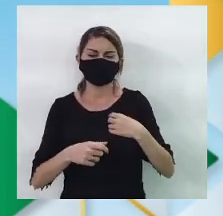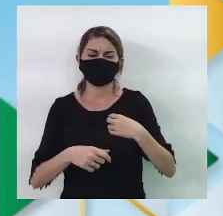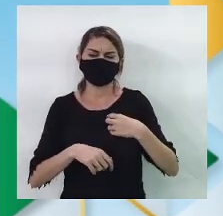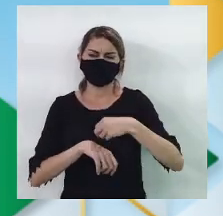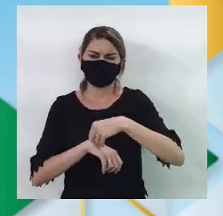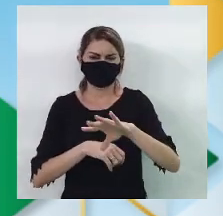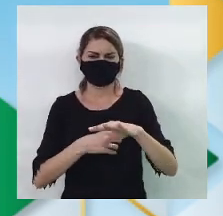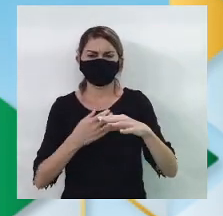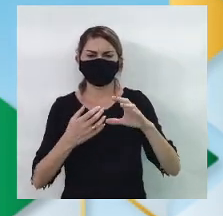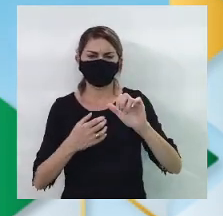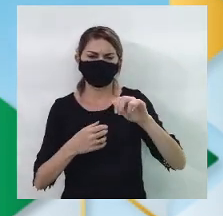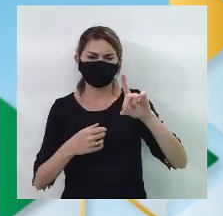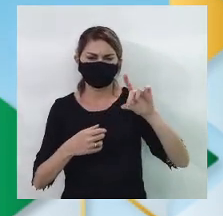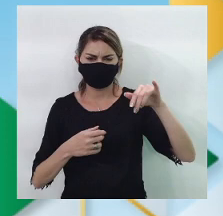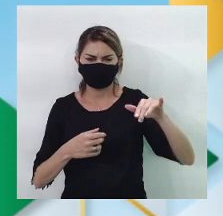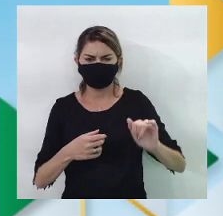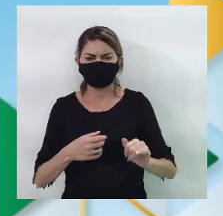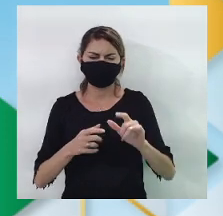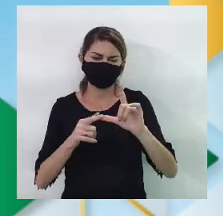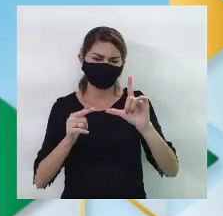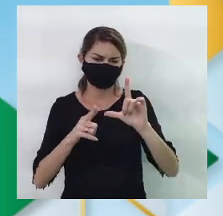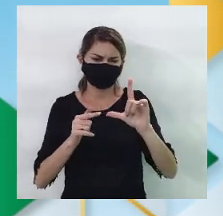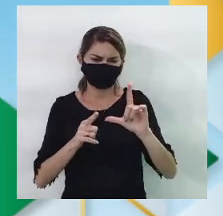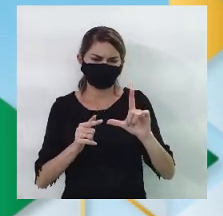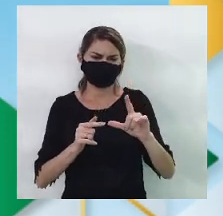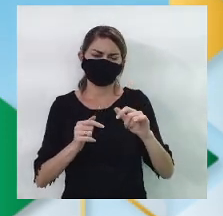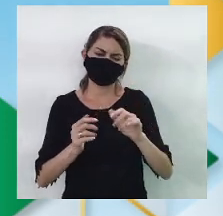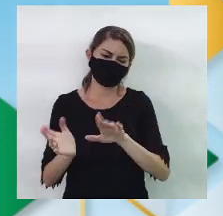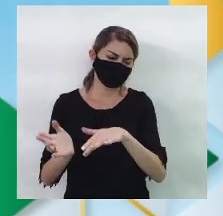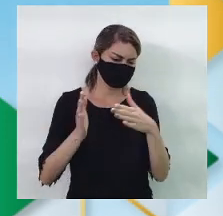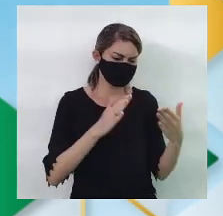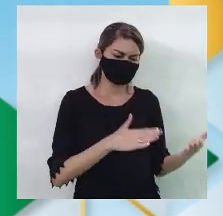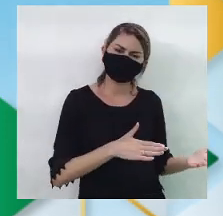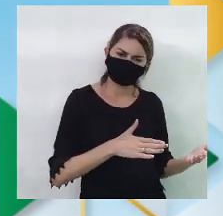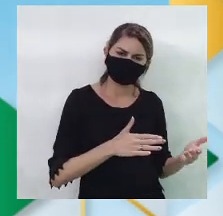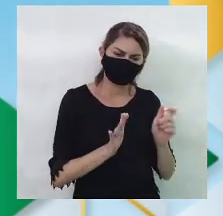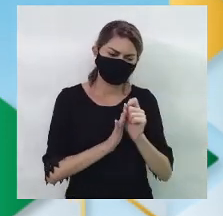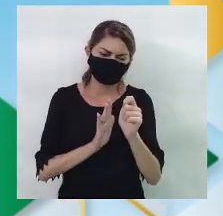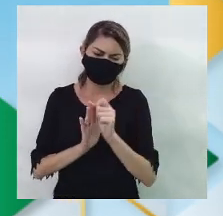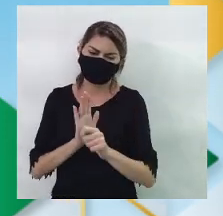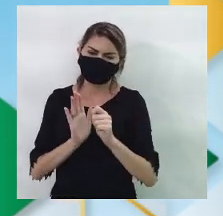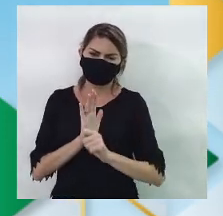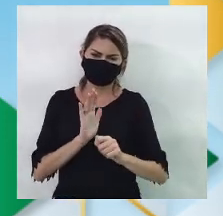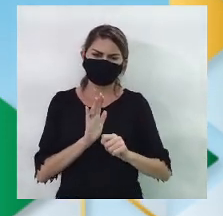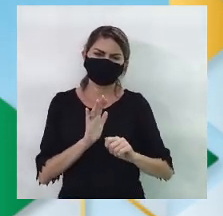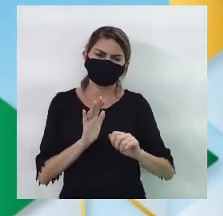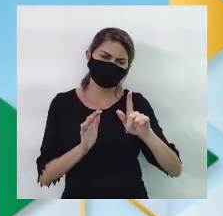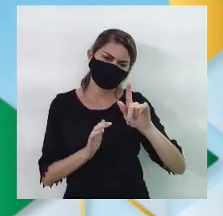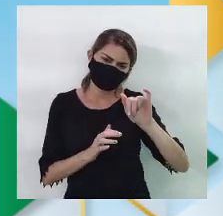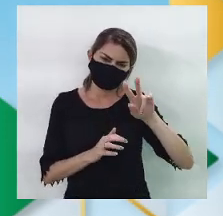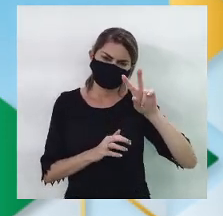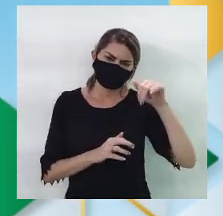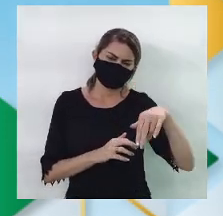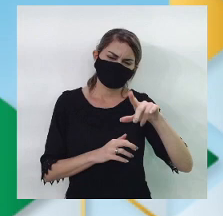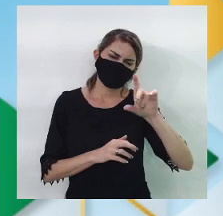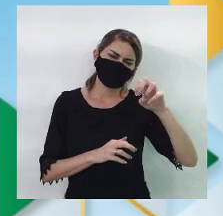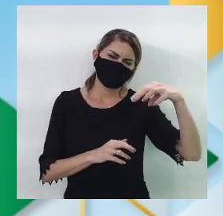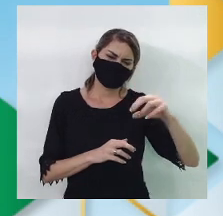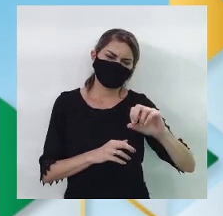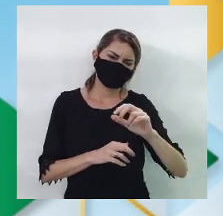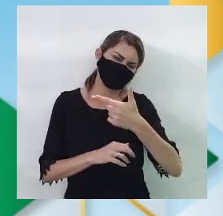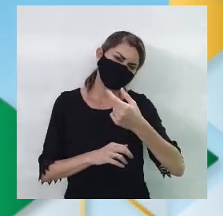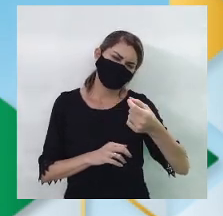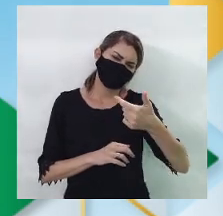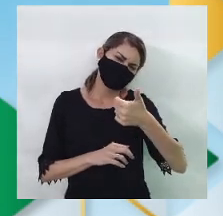homenagens da Academia Camaragibense de Letras, ao lado do escritor saudoso Gilvan Lemos. Isso foi em